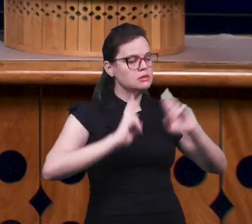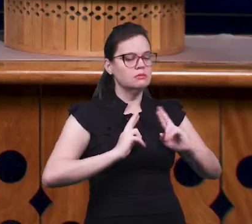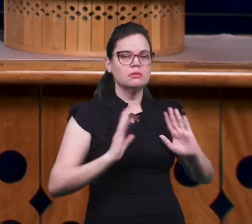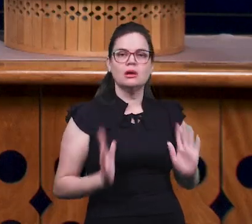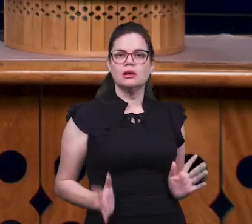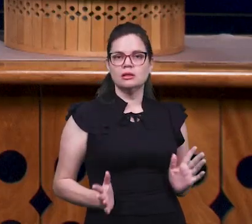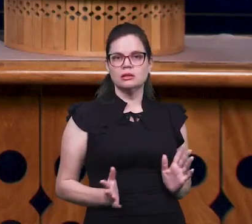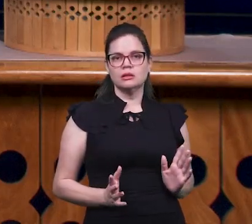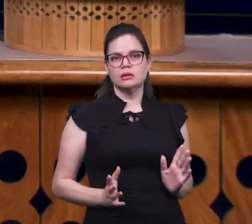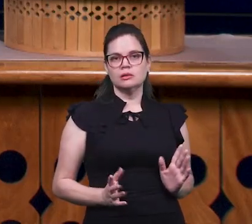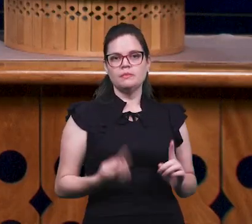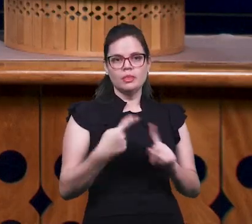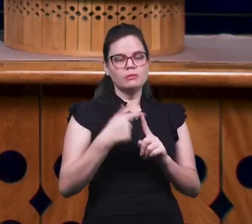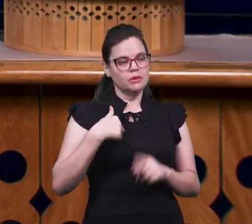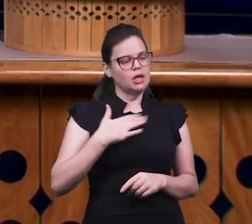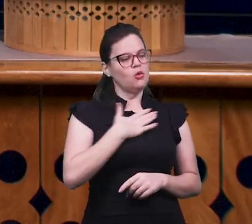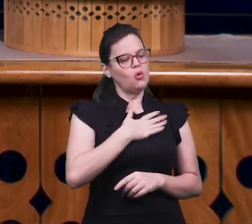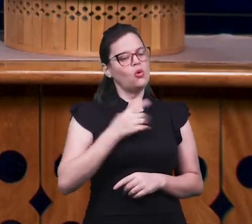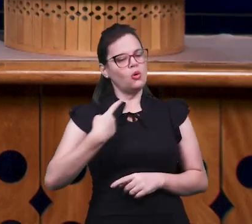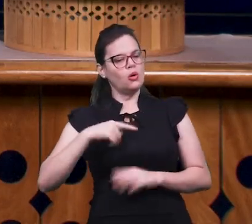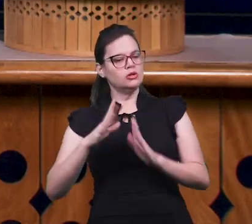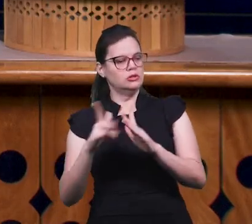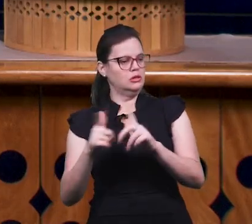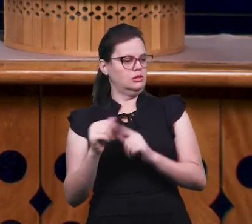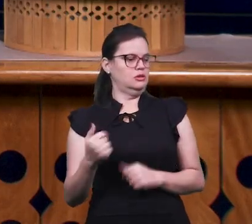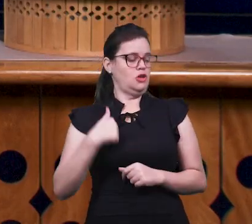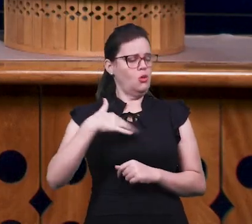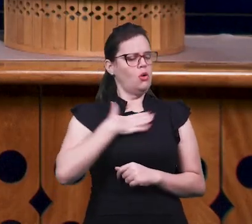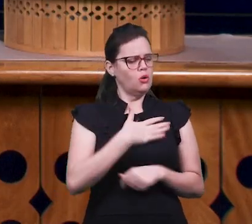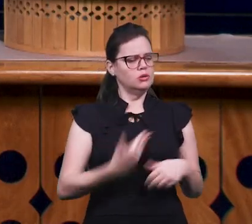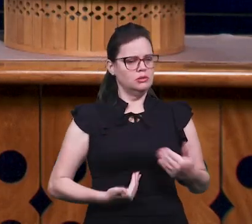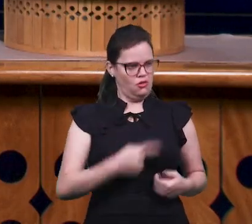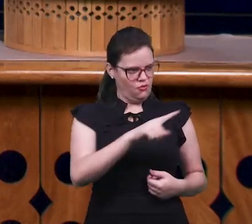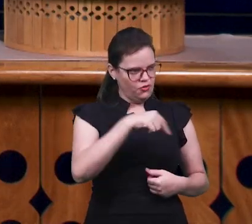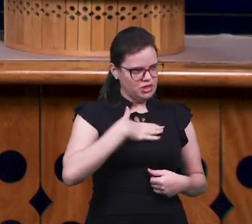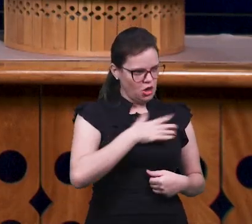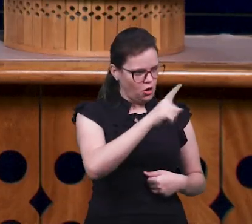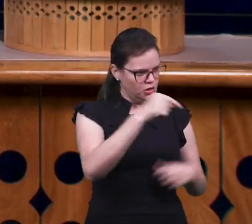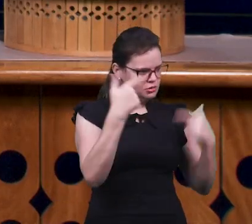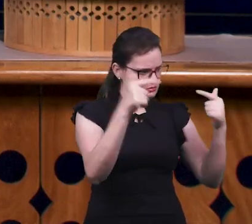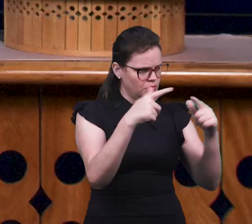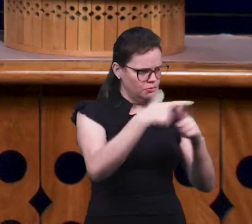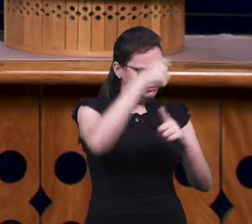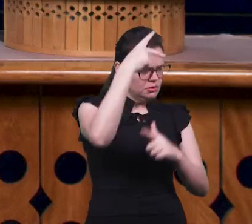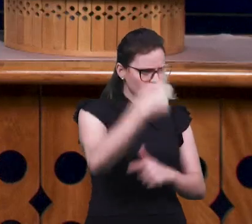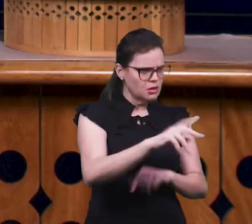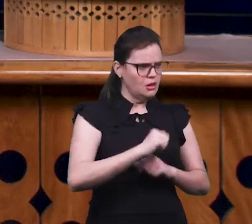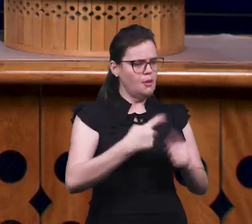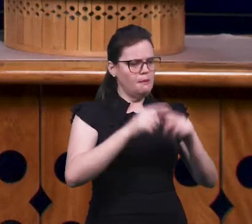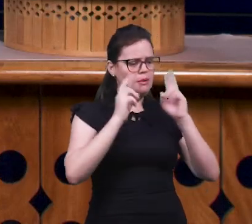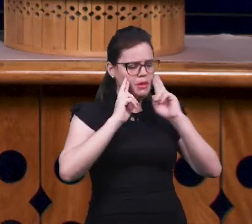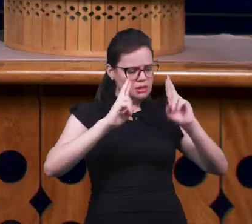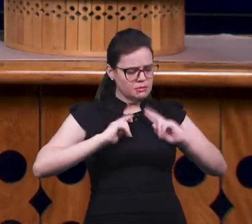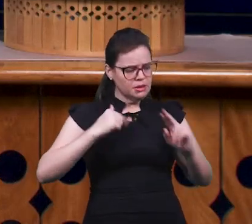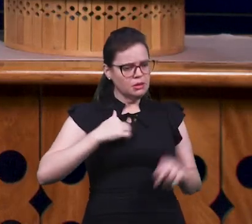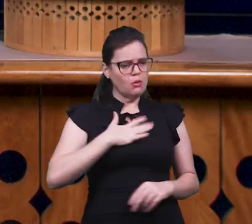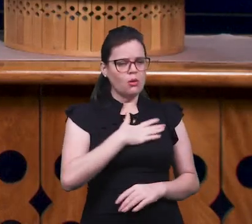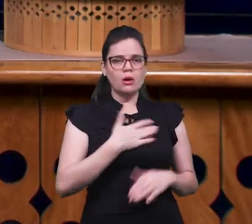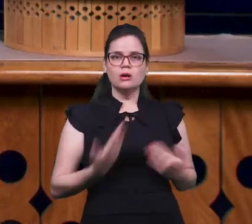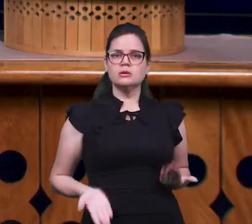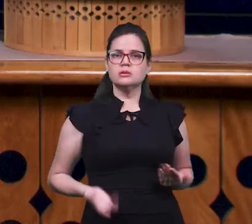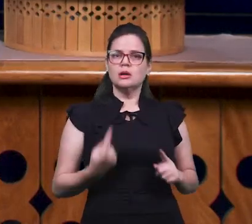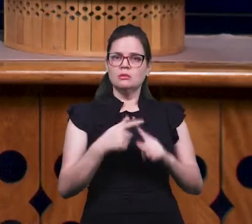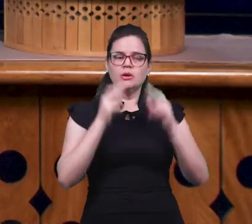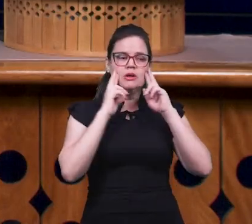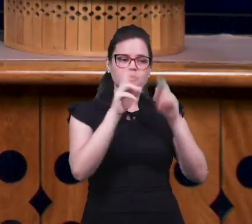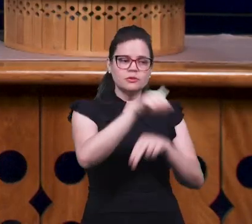você me respeitasse, porque eu gosto de ir para a igreja, eu gosto de servir a Deus. Vocês não gostam de ir para a igreja? É problema de vocês, respeito o que eu gosto,